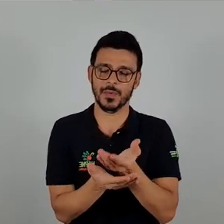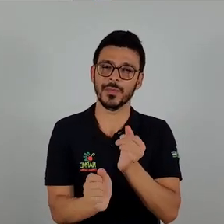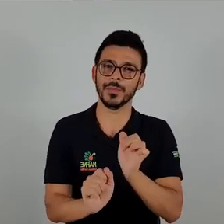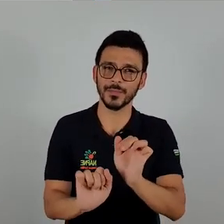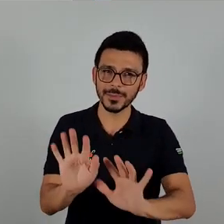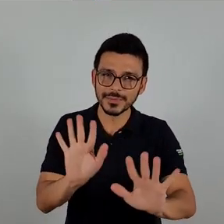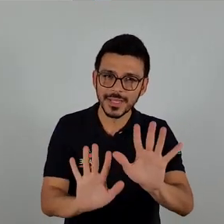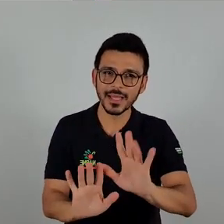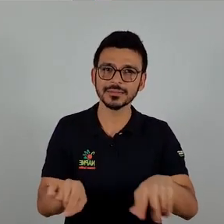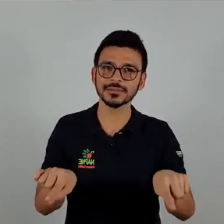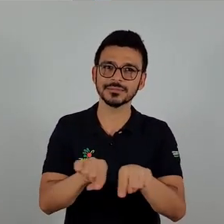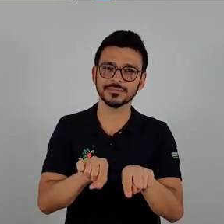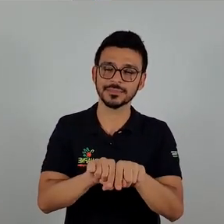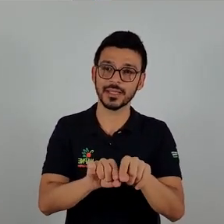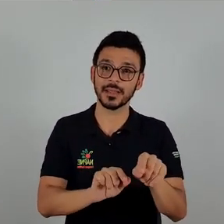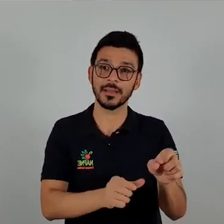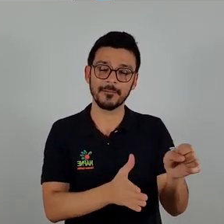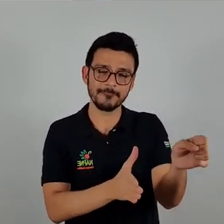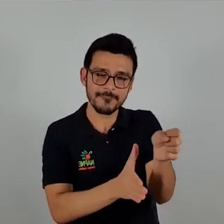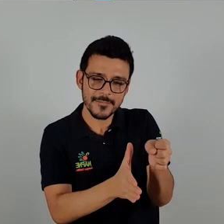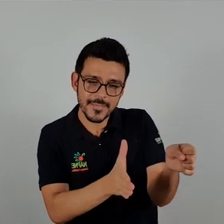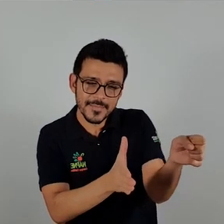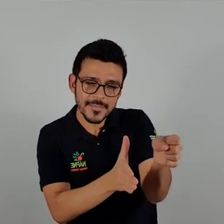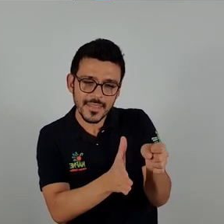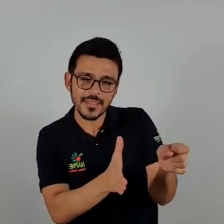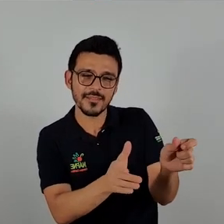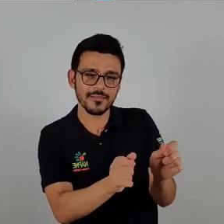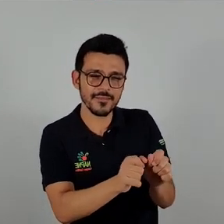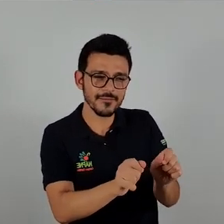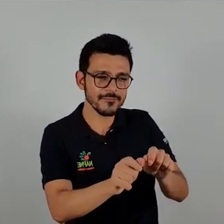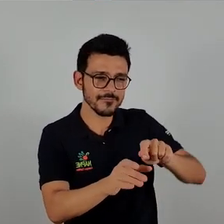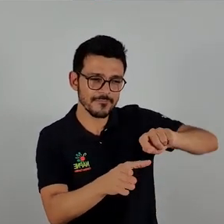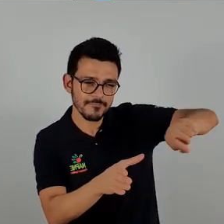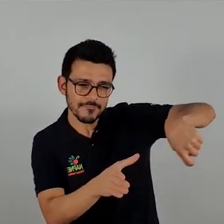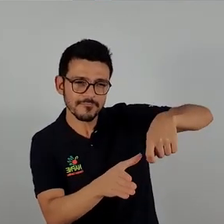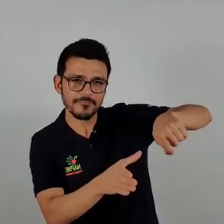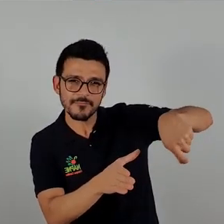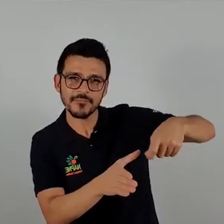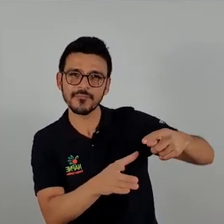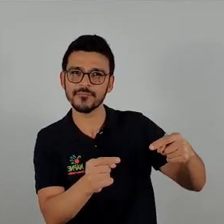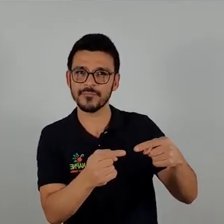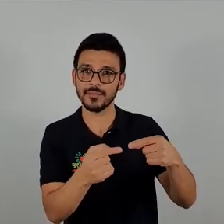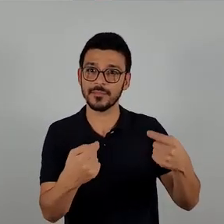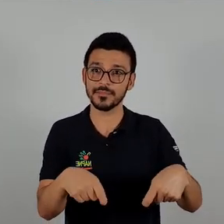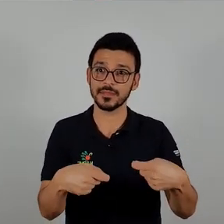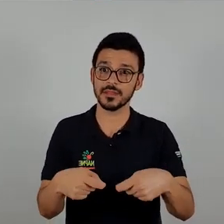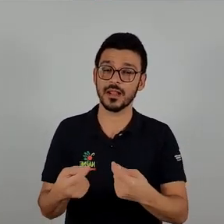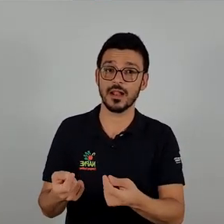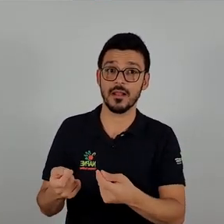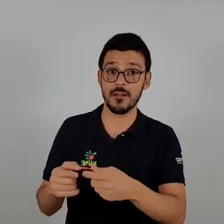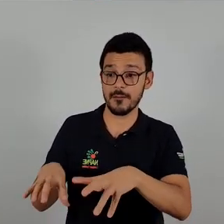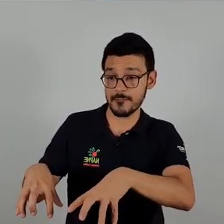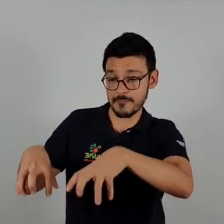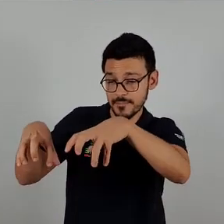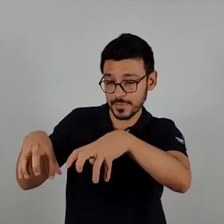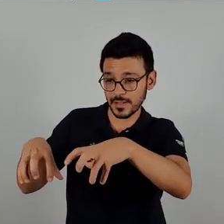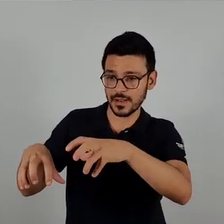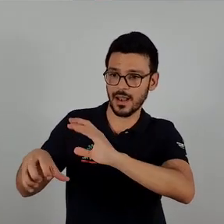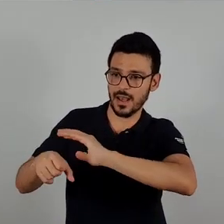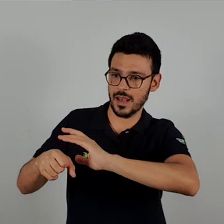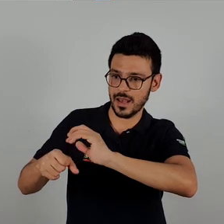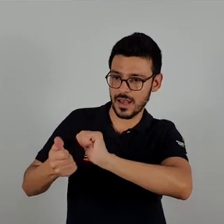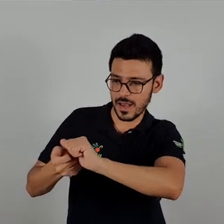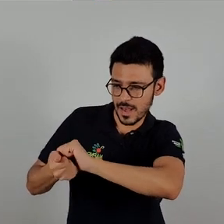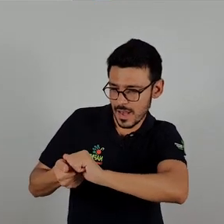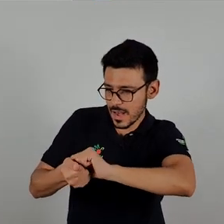processos que eu disse, né? De acordo com o que eu preciso fazer. Depois eu tenho que autenticar espécies, detecção de ativos herbais para ver se continua,